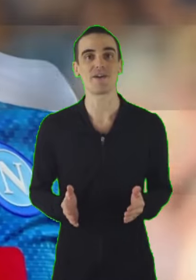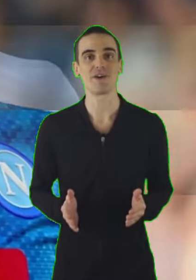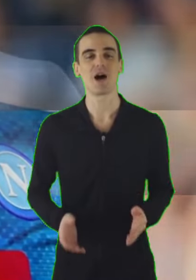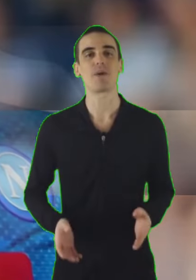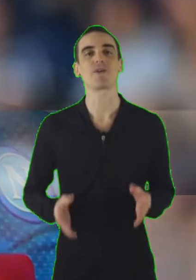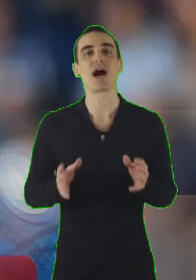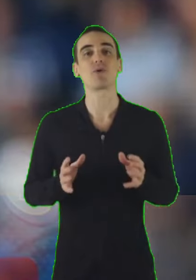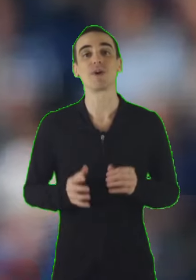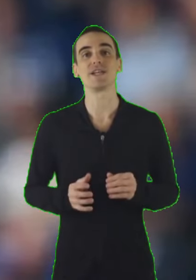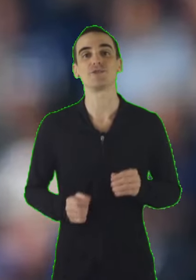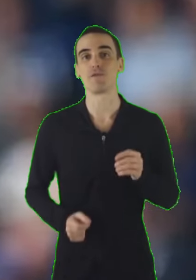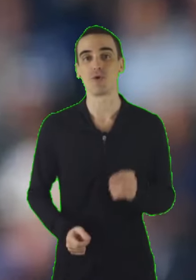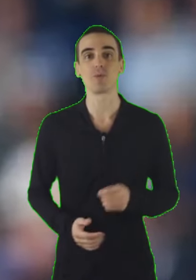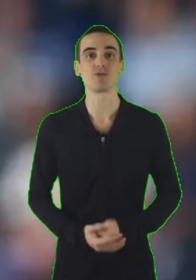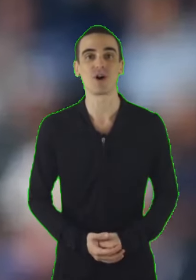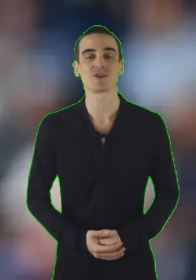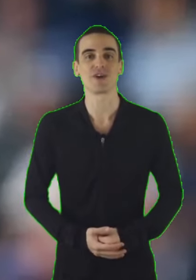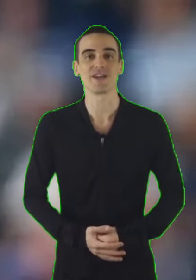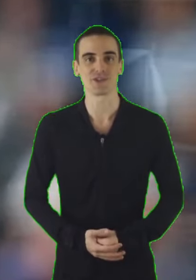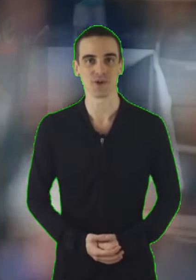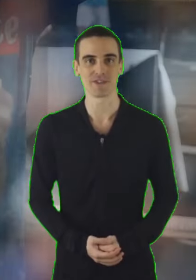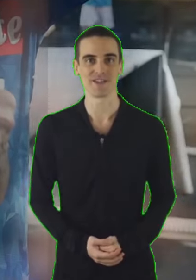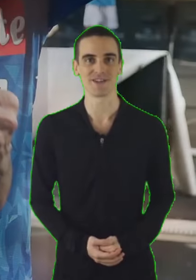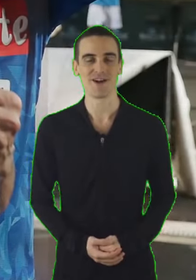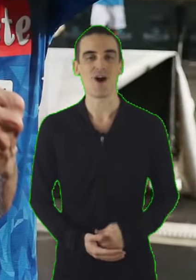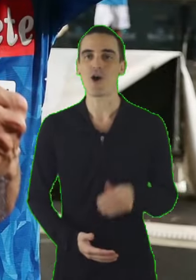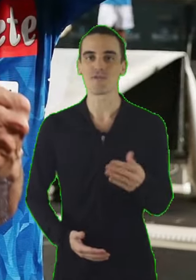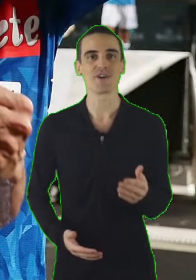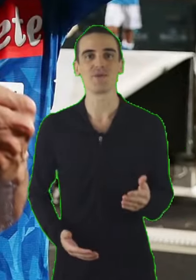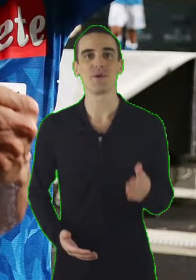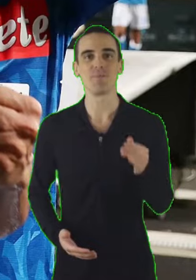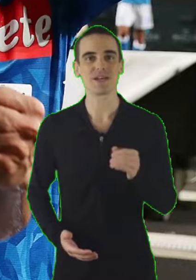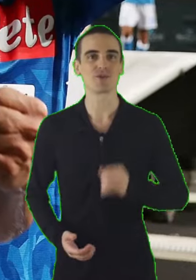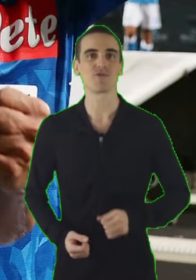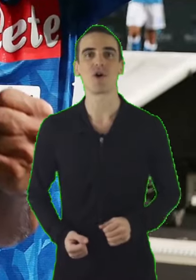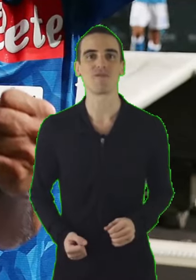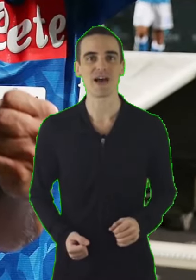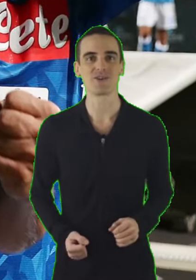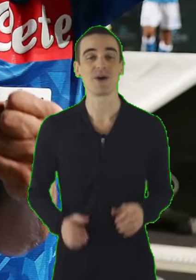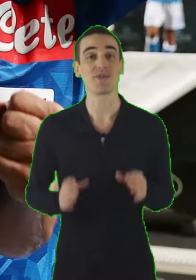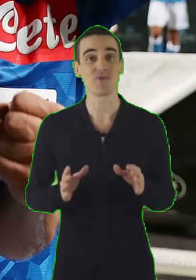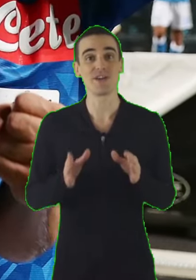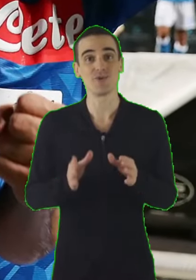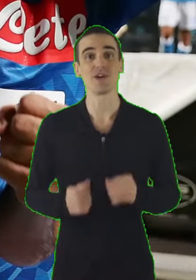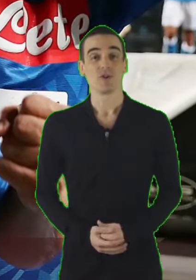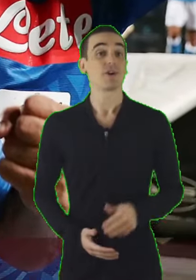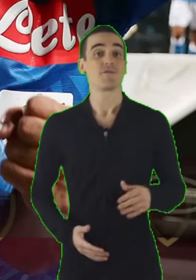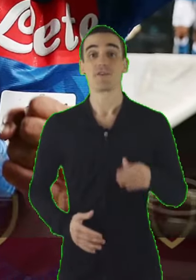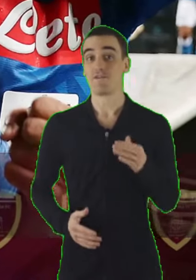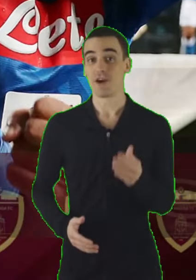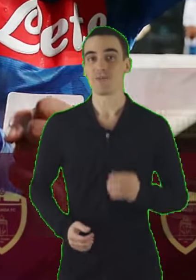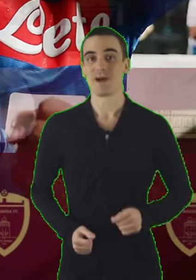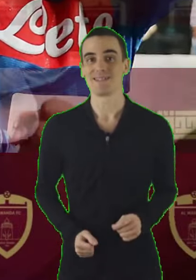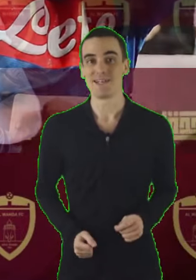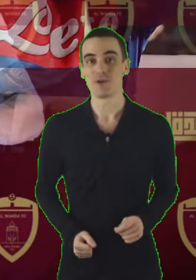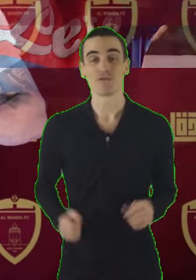custo. Alan foi revelado pelo Vasco e tem passagens por Udinese, Napoli, Everton e Al-Wahda. Ele tem 19 jogos e 3 assistências